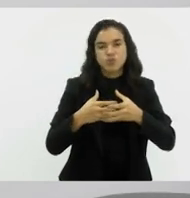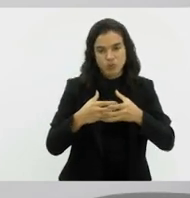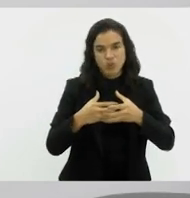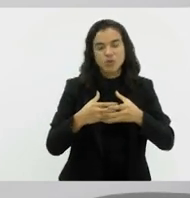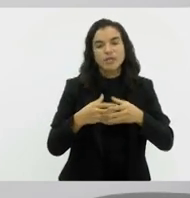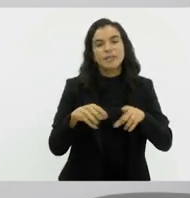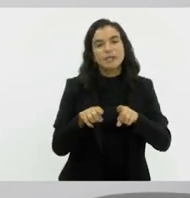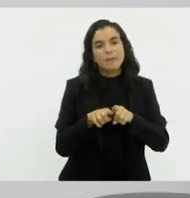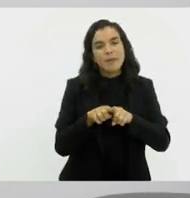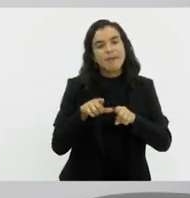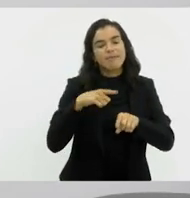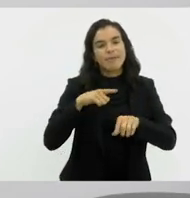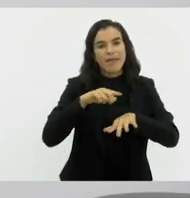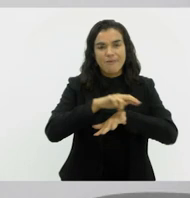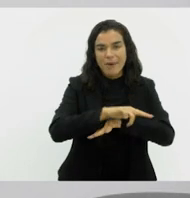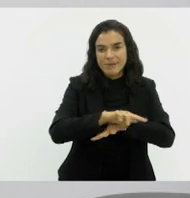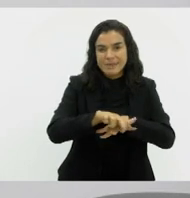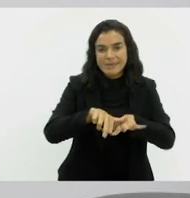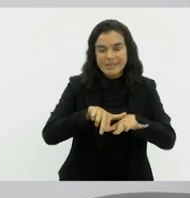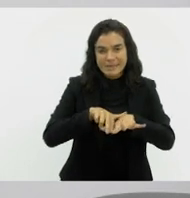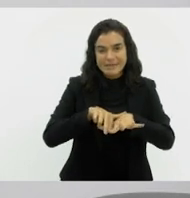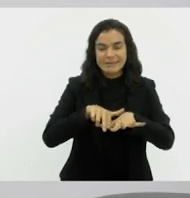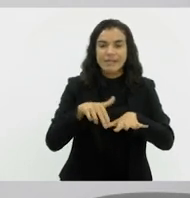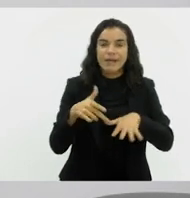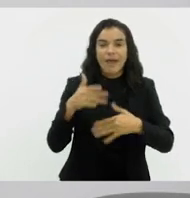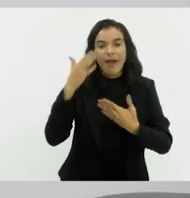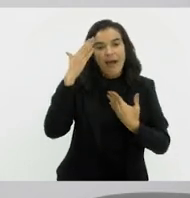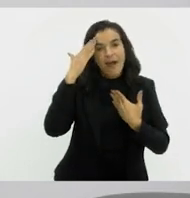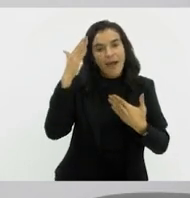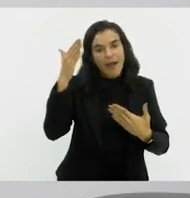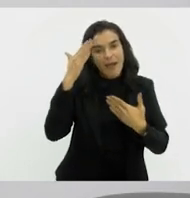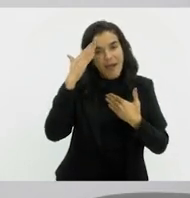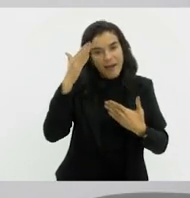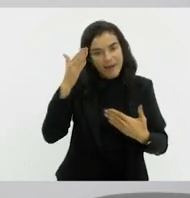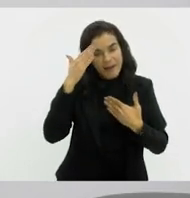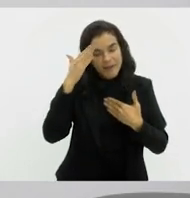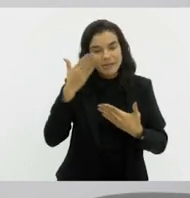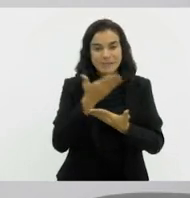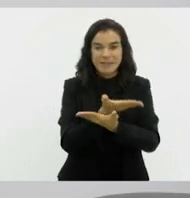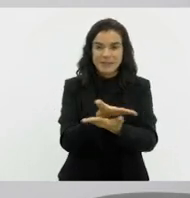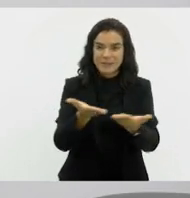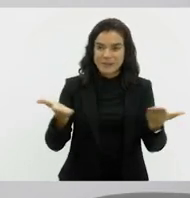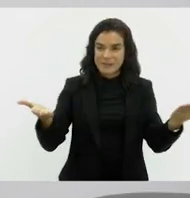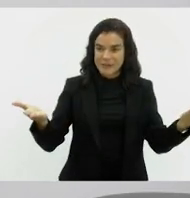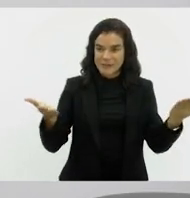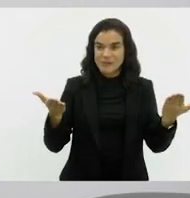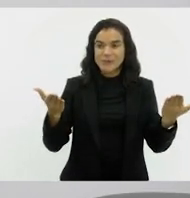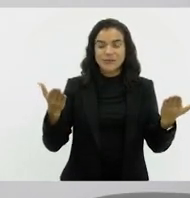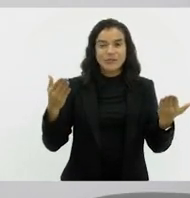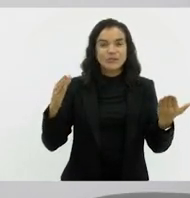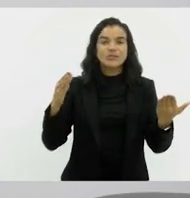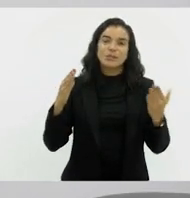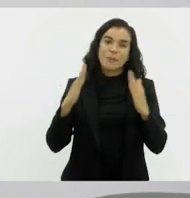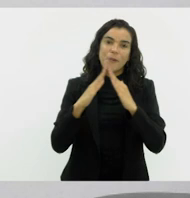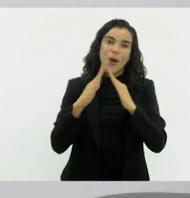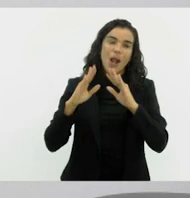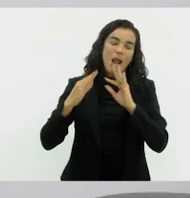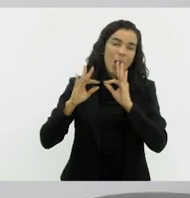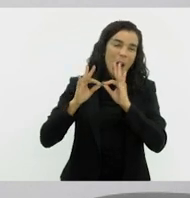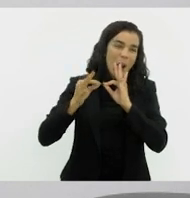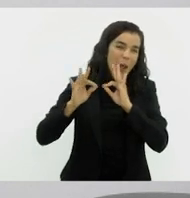essa diversidade, é fundamental. Então, agradecer a todos que estiveram aqui, né, que vieram de longe, para